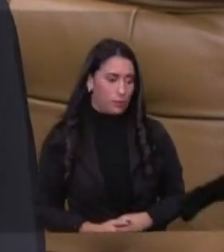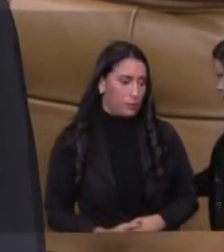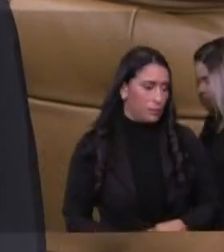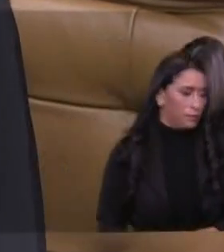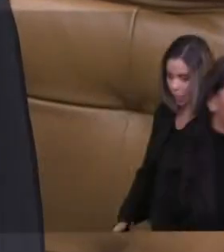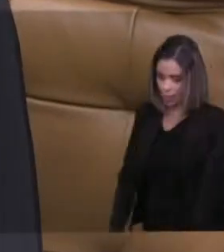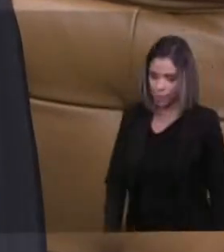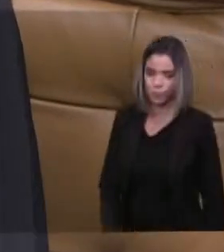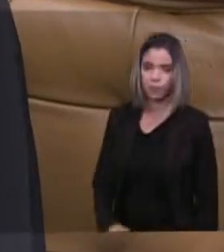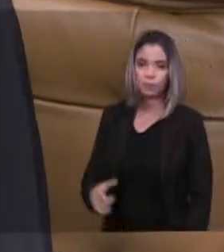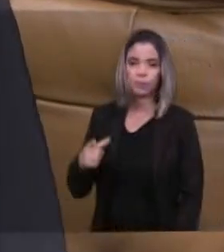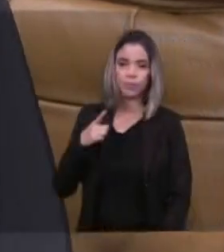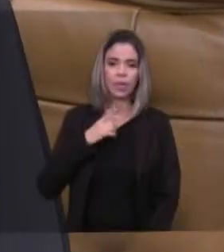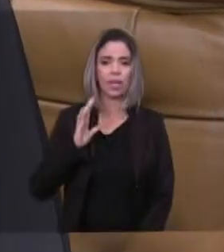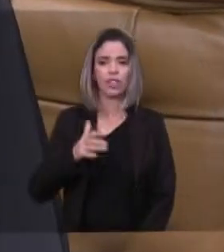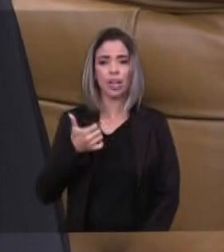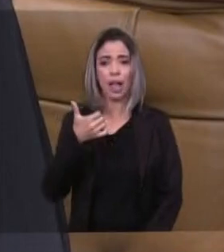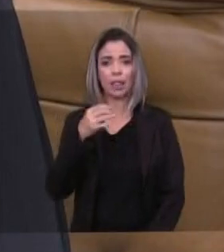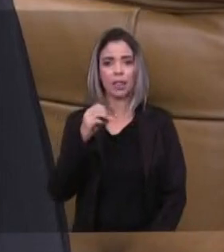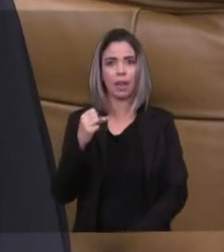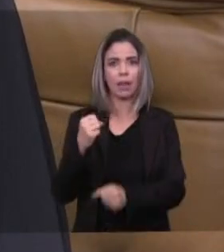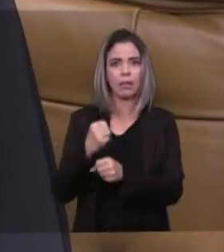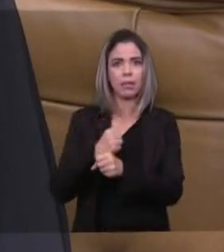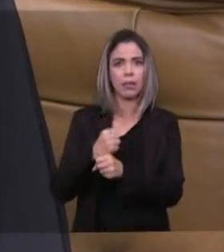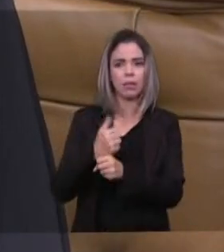10 anos, 11 anos, 12 anos